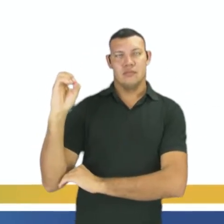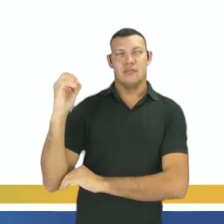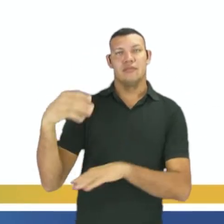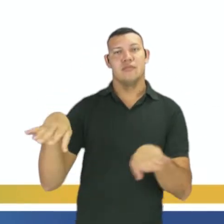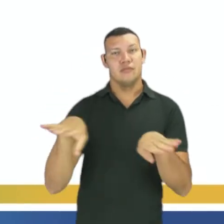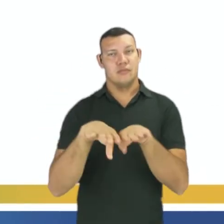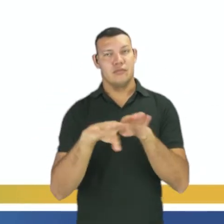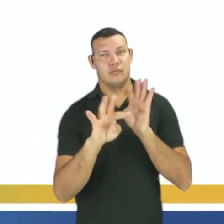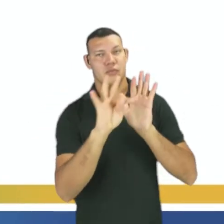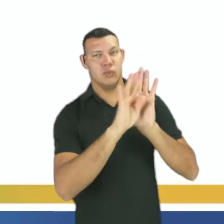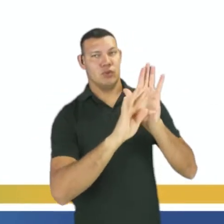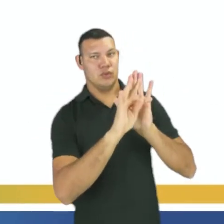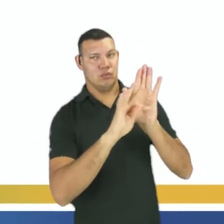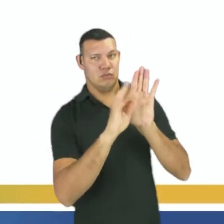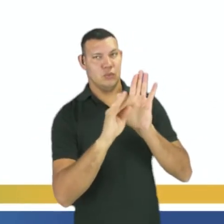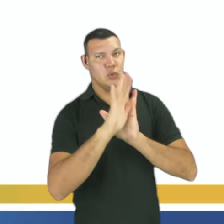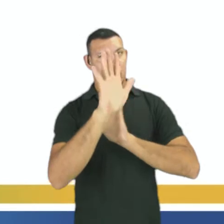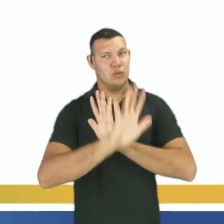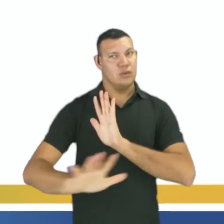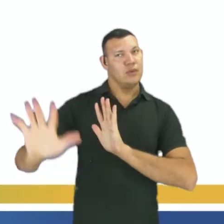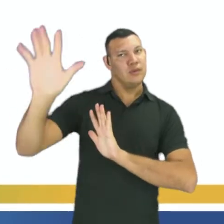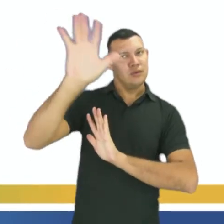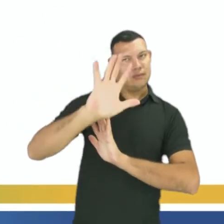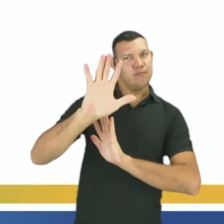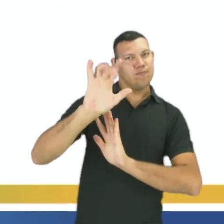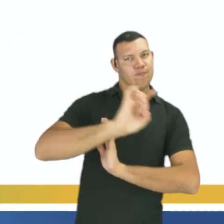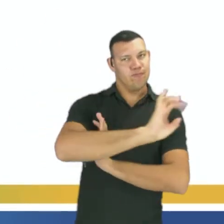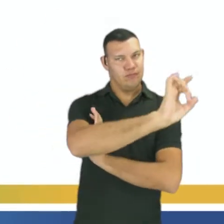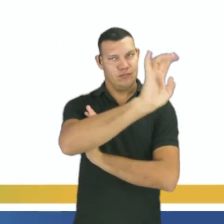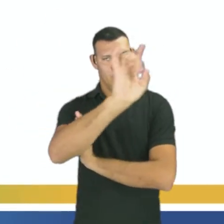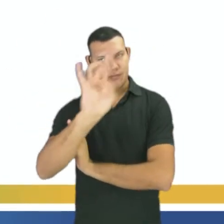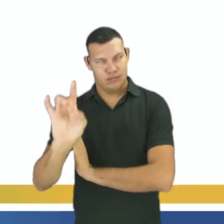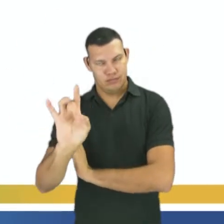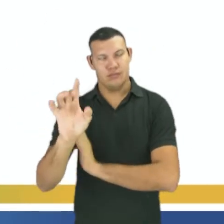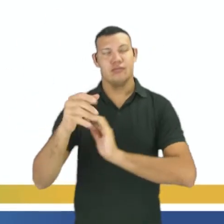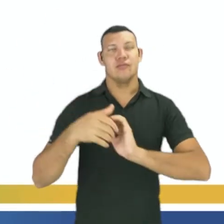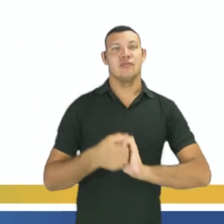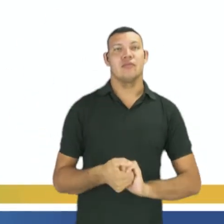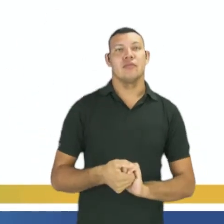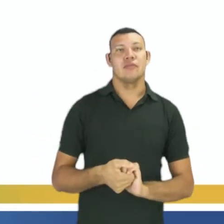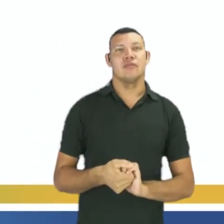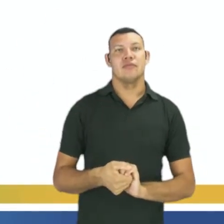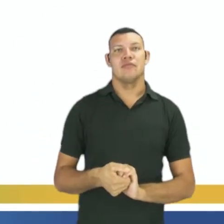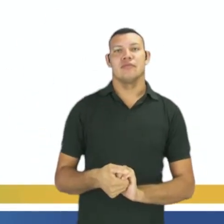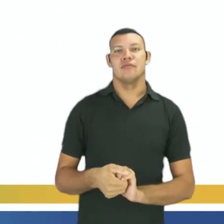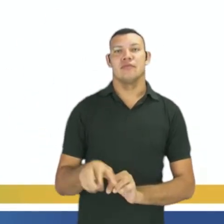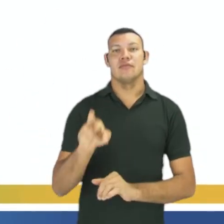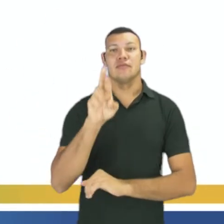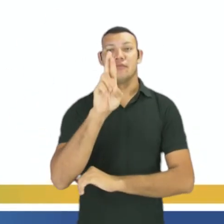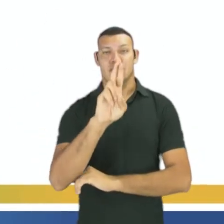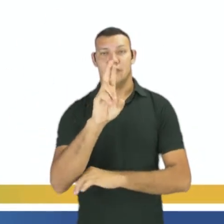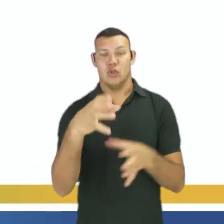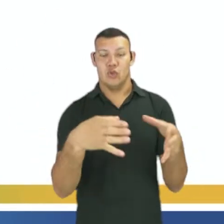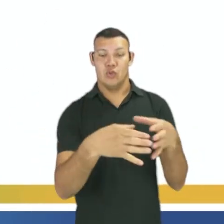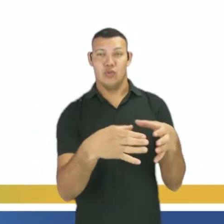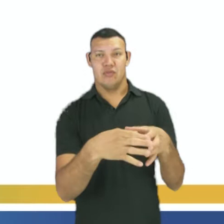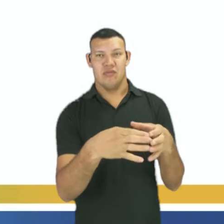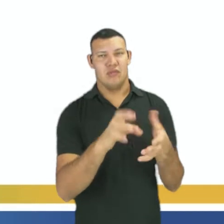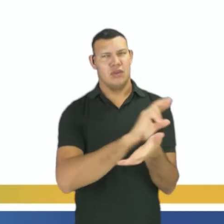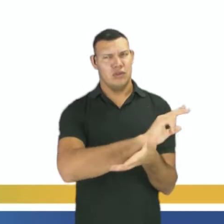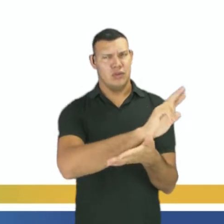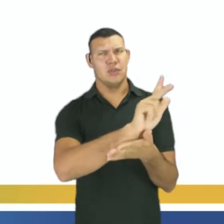exemplo de alguma dessas funções, como um álcool, o radical R é o carbono, que pode ser